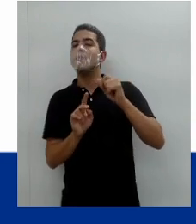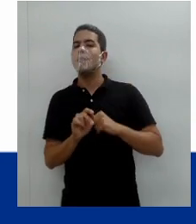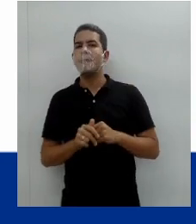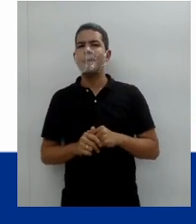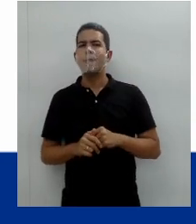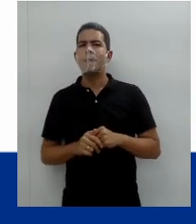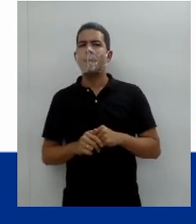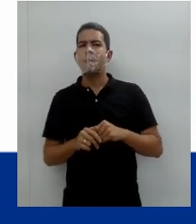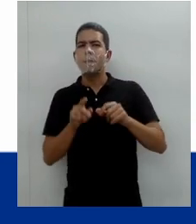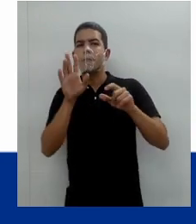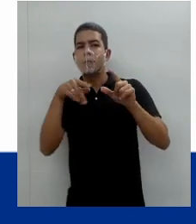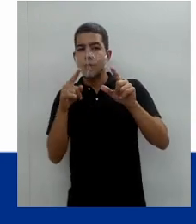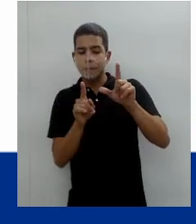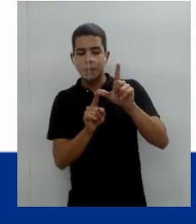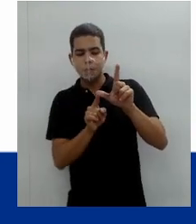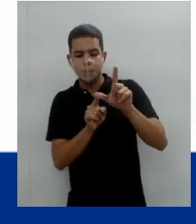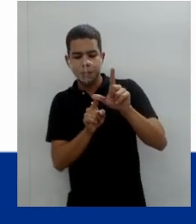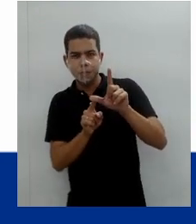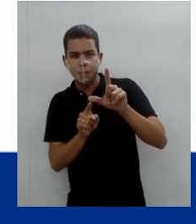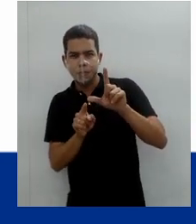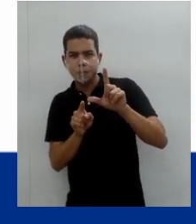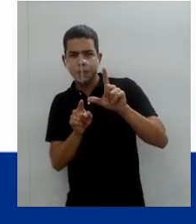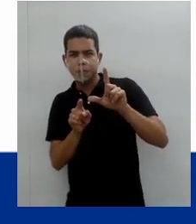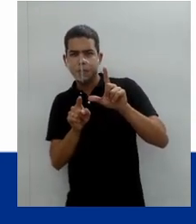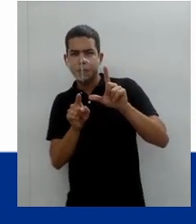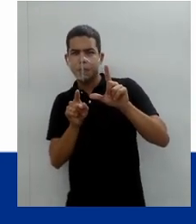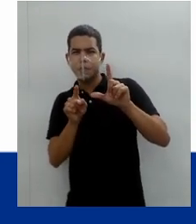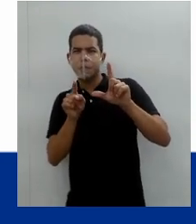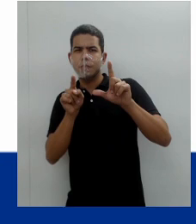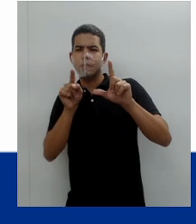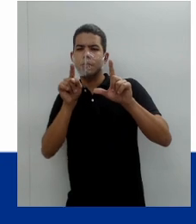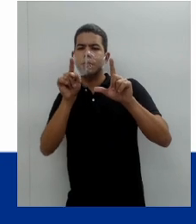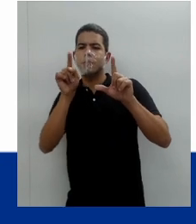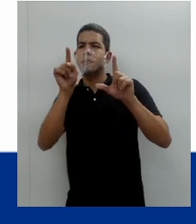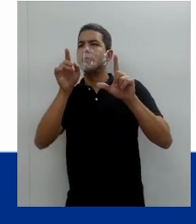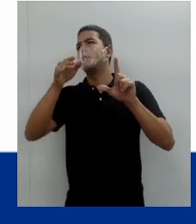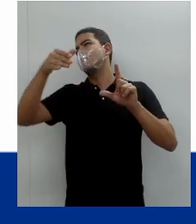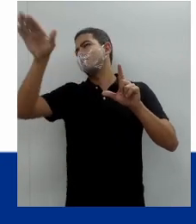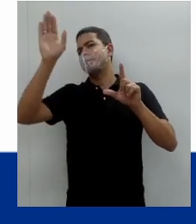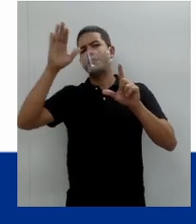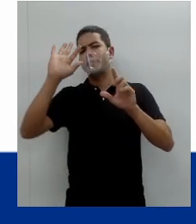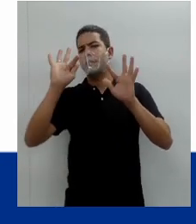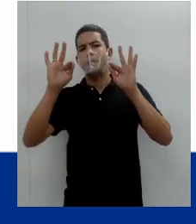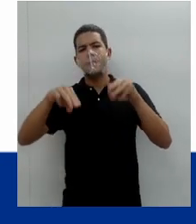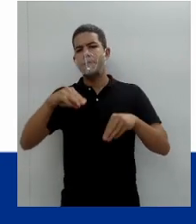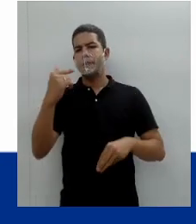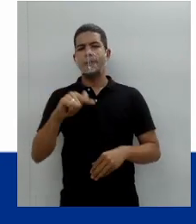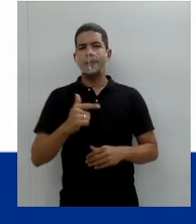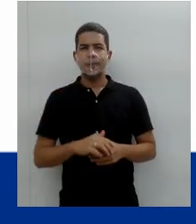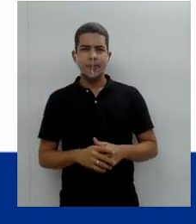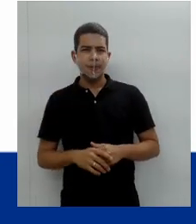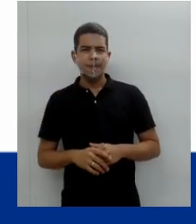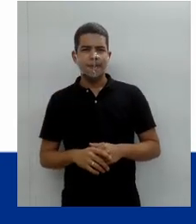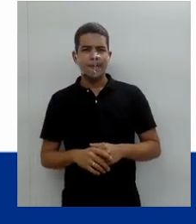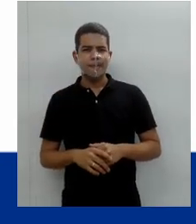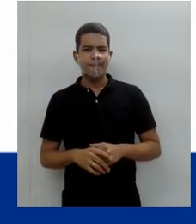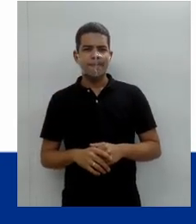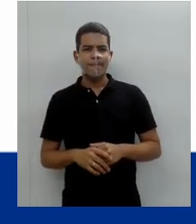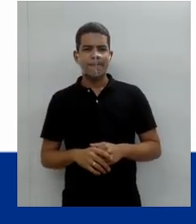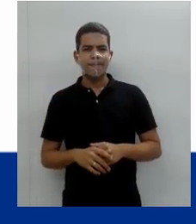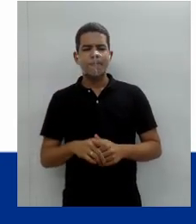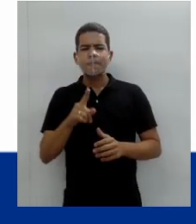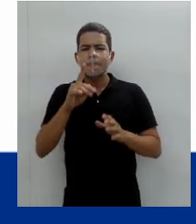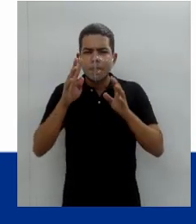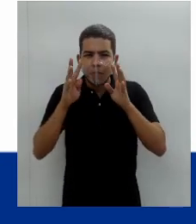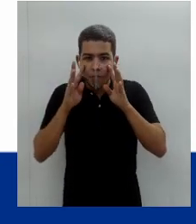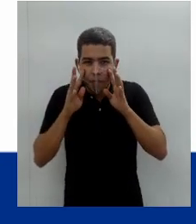continuar crescendo aqui a nossa ideia da parábola até voltar ao infinito. Galera, presta atenção ao detalhe. Presta atenção.